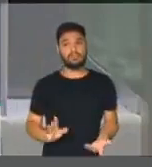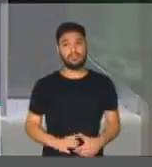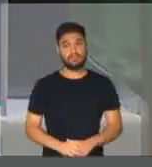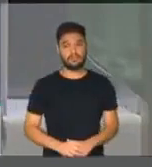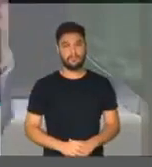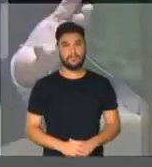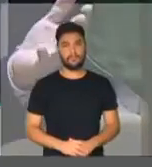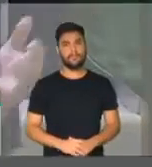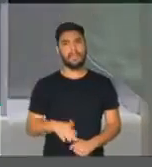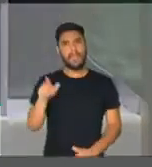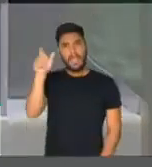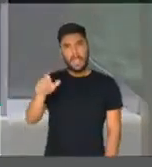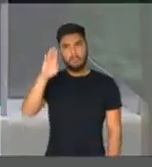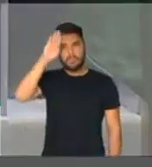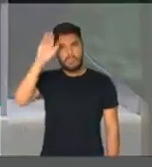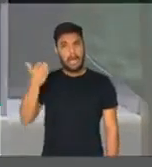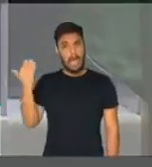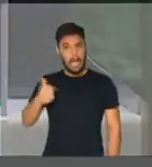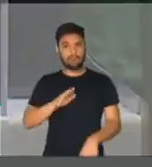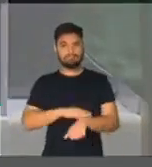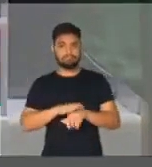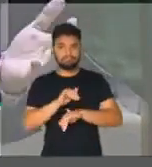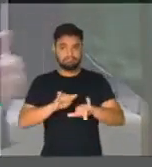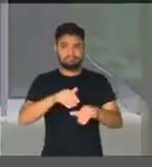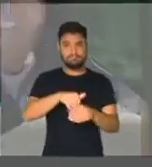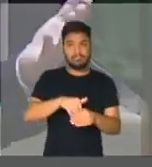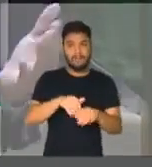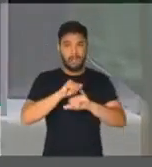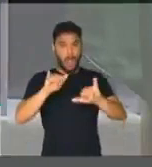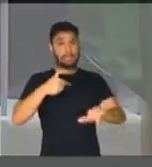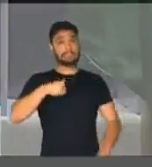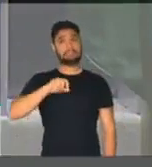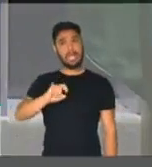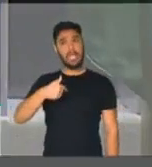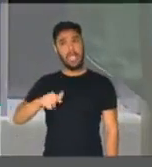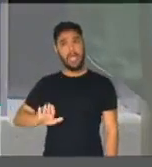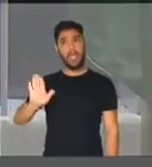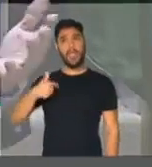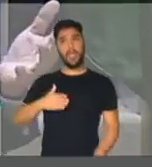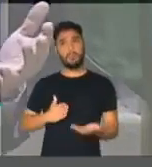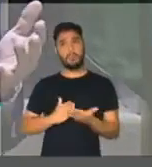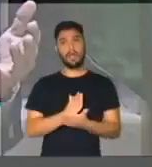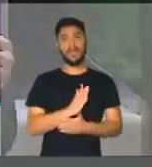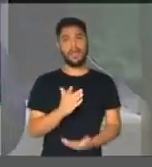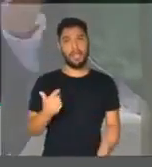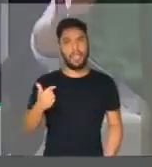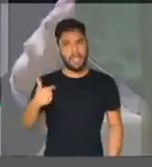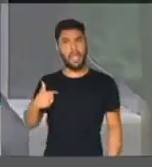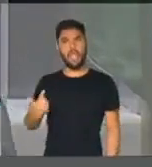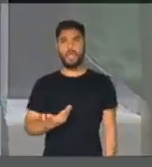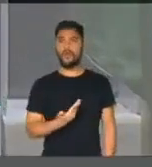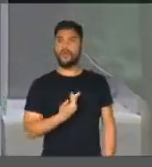Ele anunciou durante a campanha eleitoral que, caso fosse eleito, governaria com